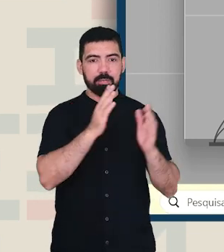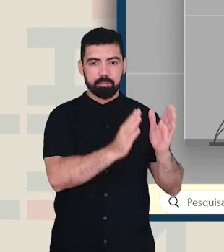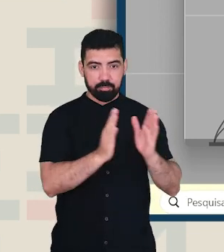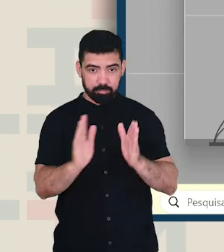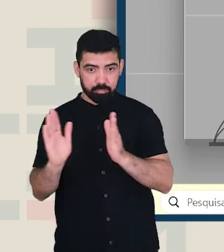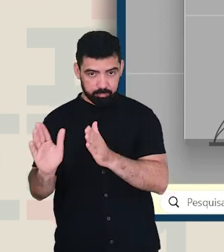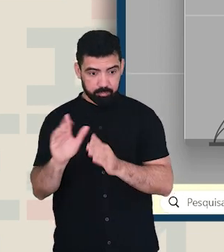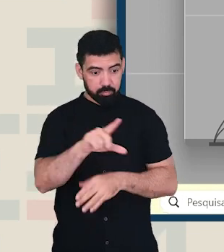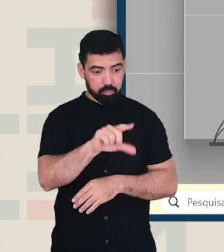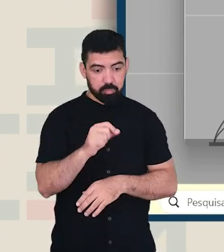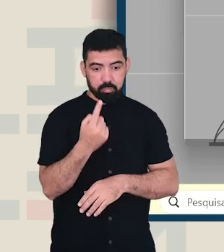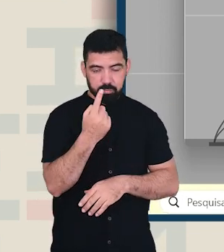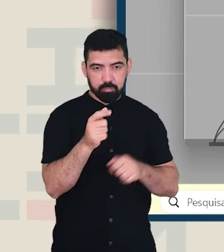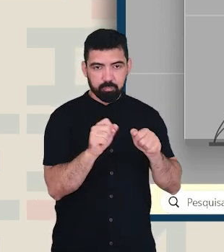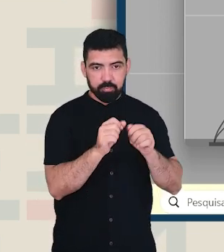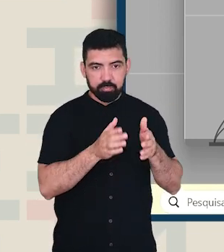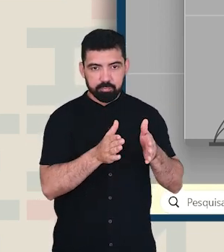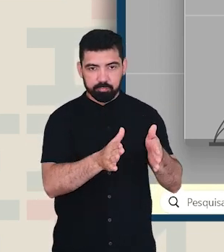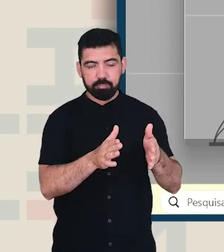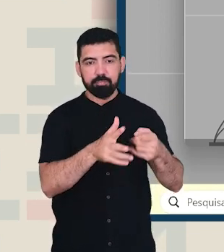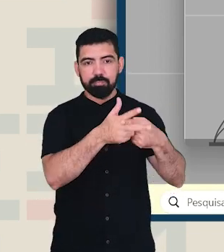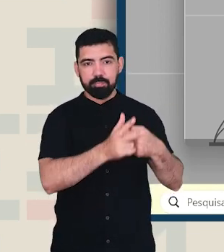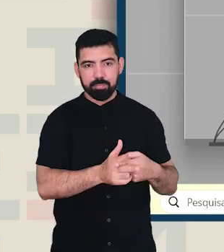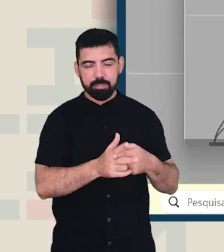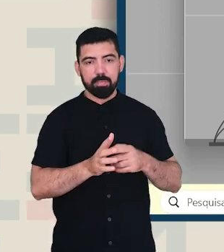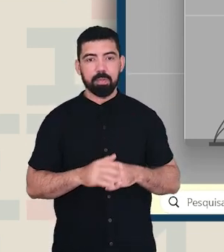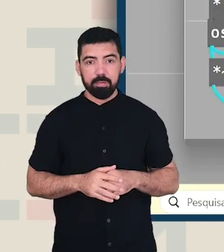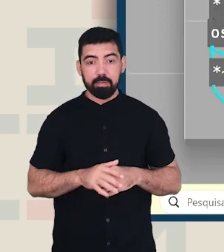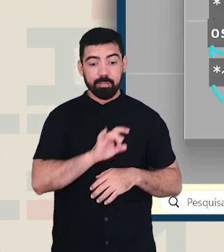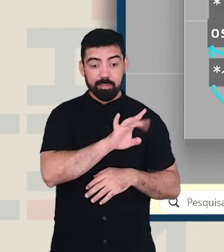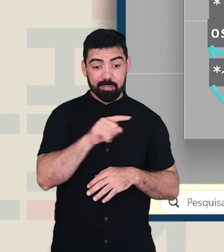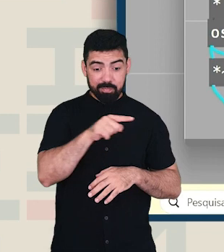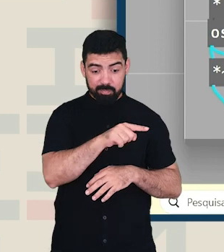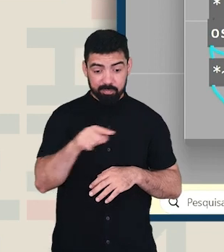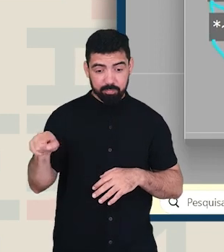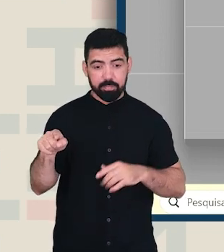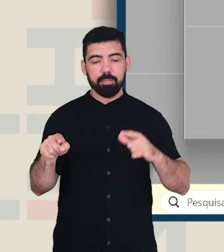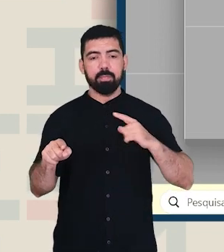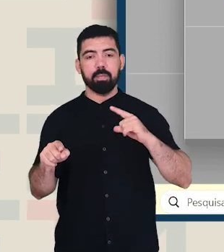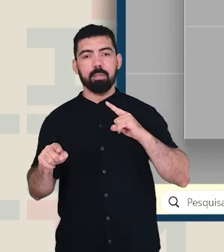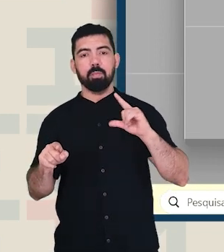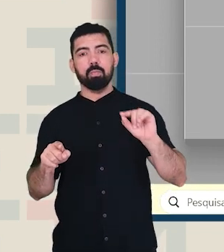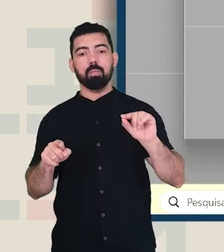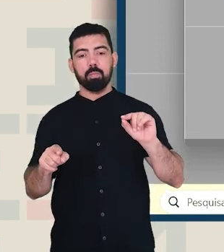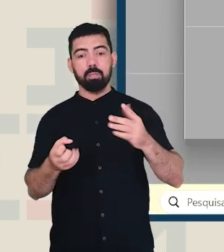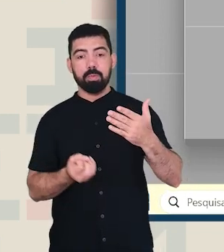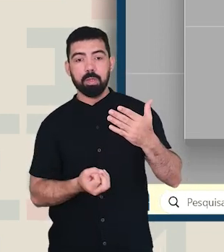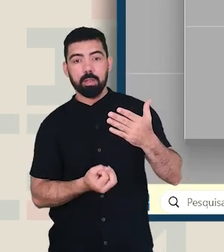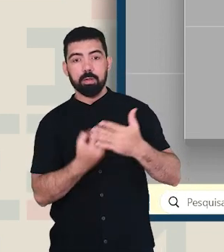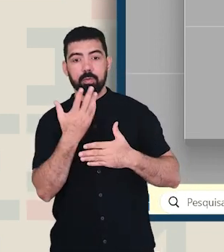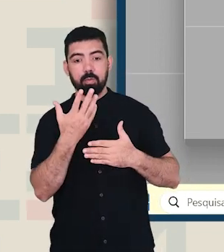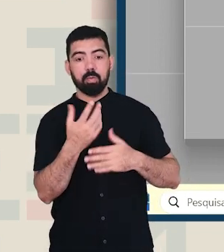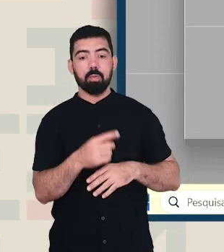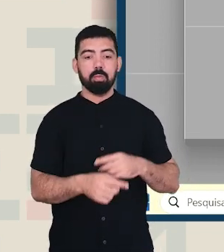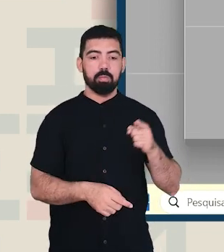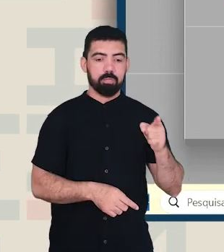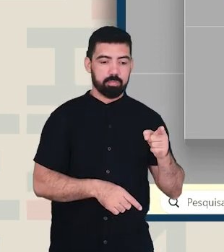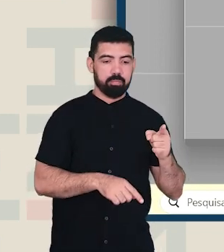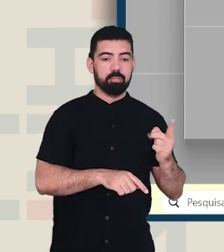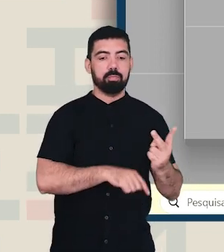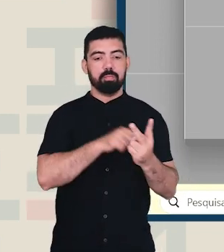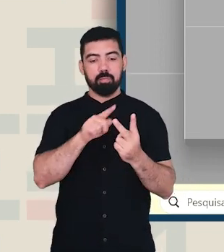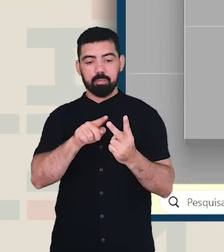momentos desse sequenciador. Cada um desses momentos irá disparar um ou outro